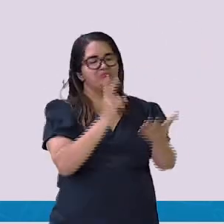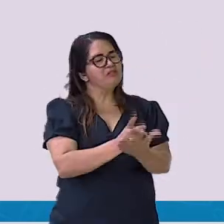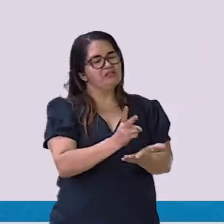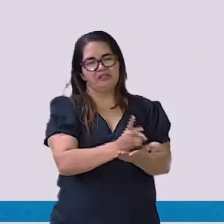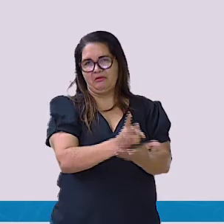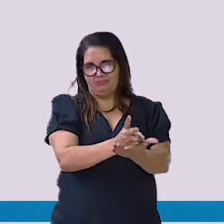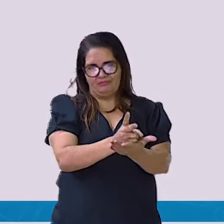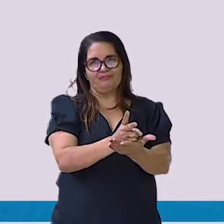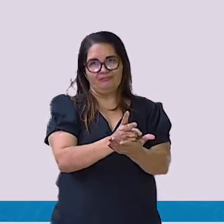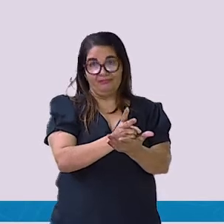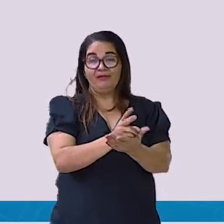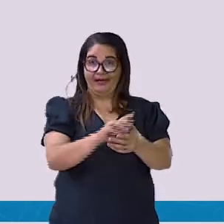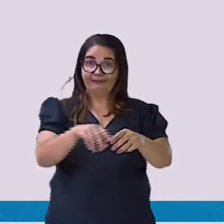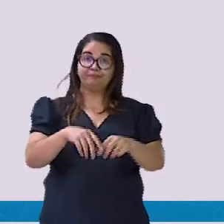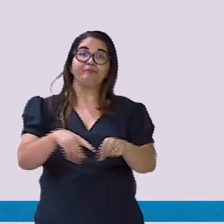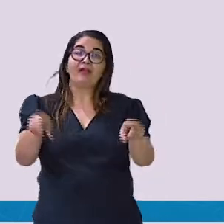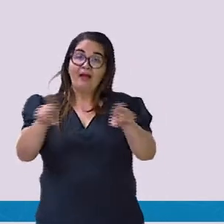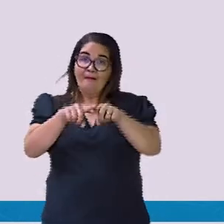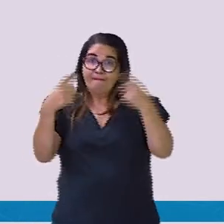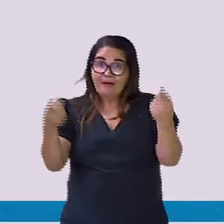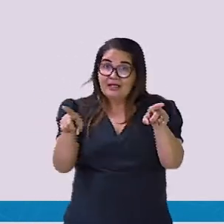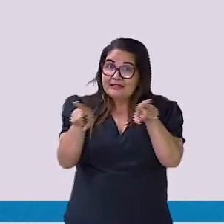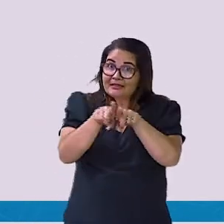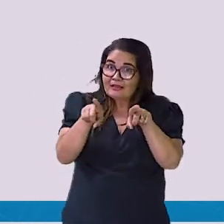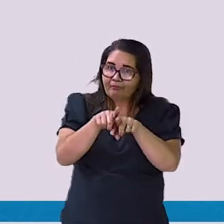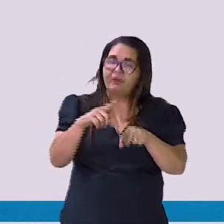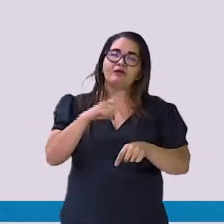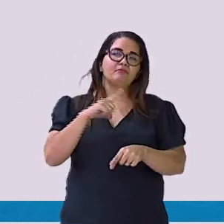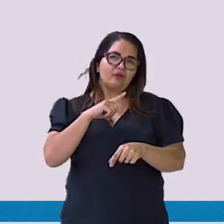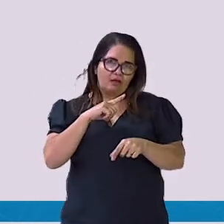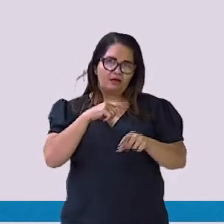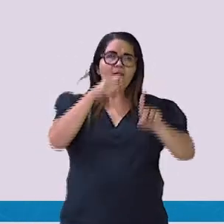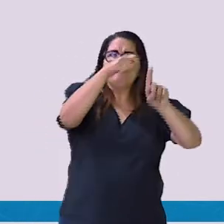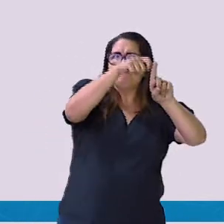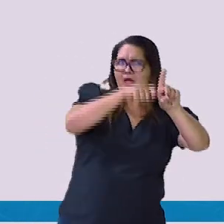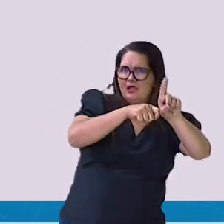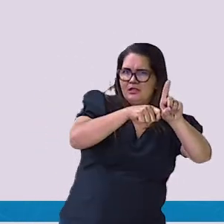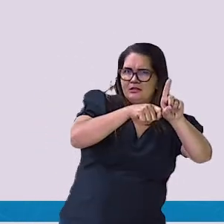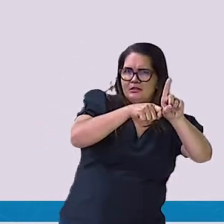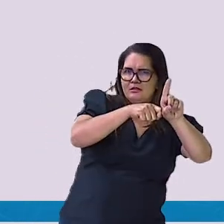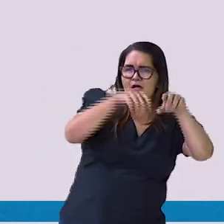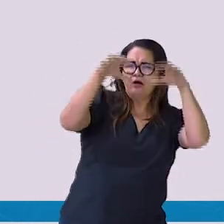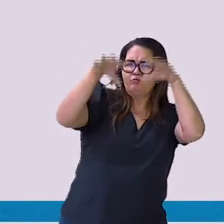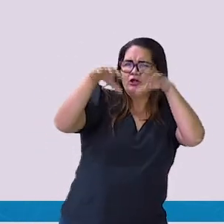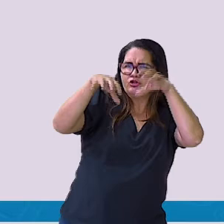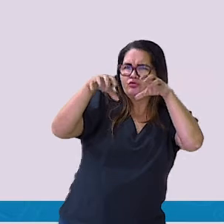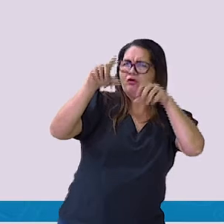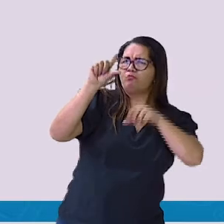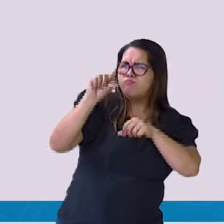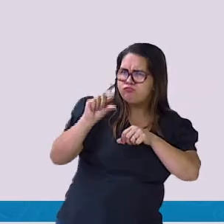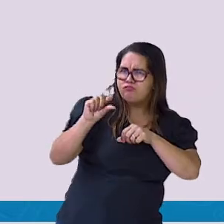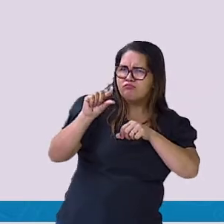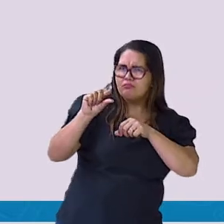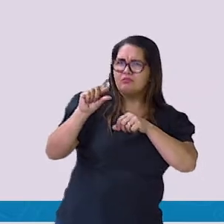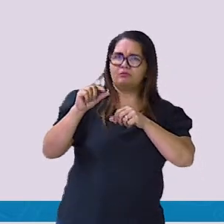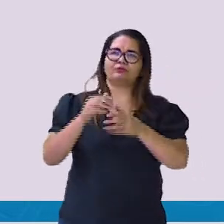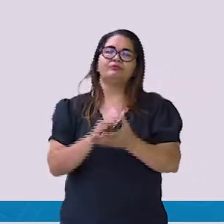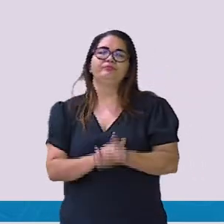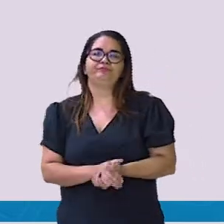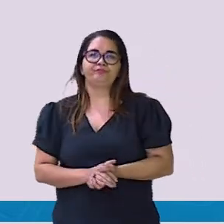ano todo, mas tem meses que chove um pouco mais, tá certo? Outra coisa,